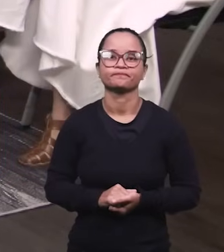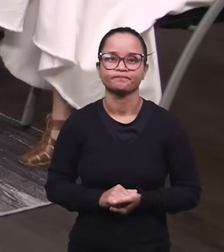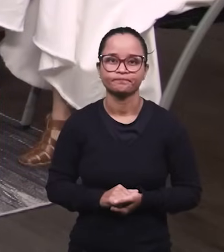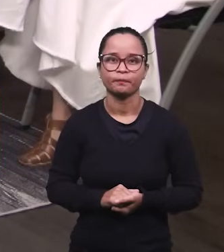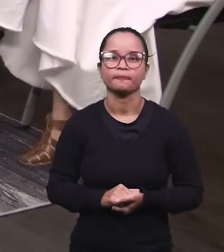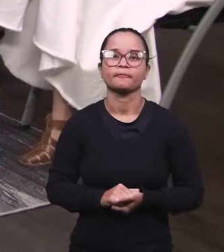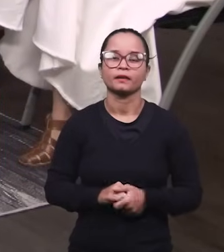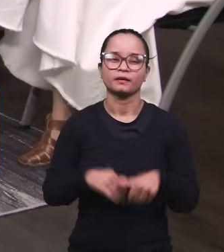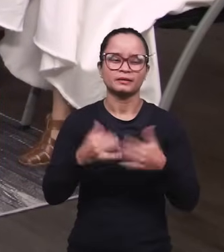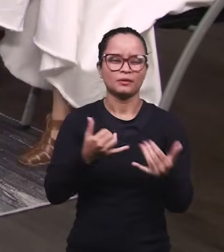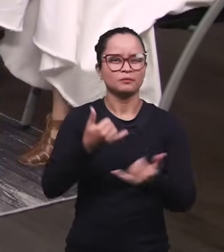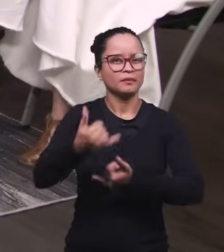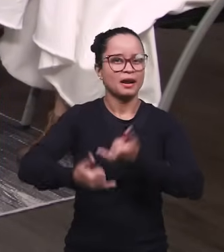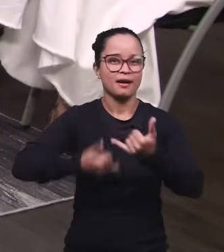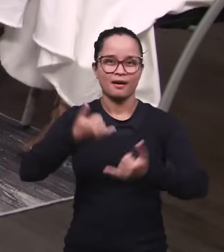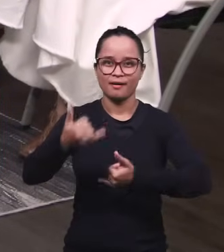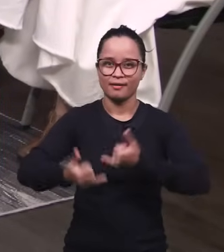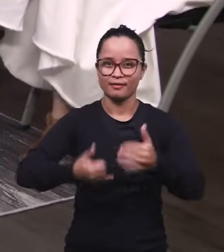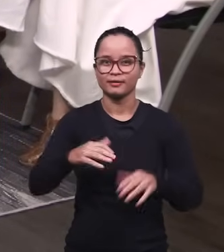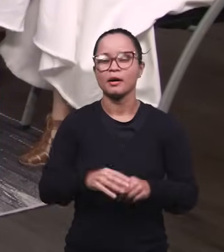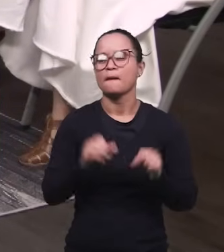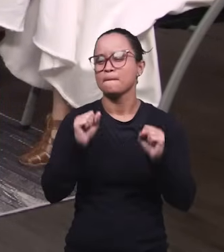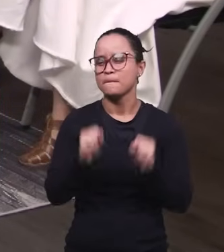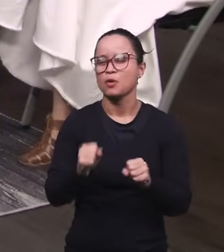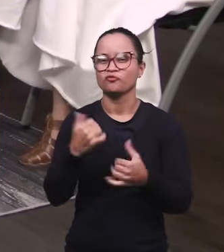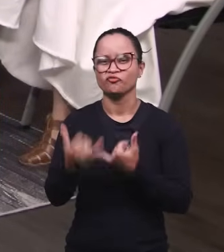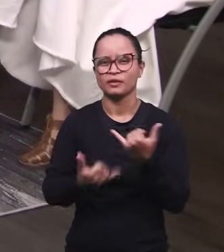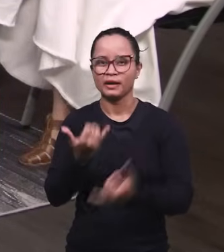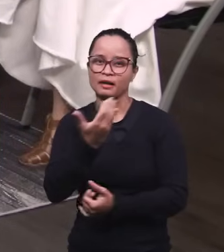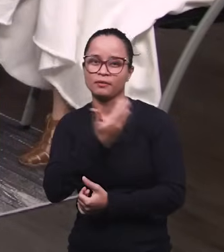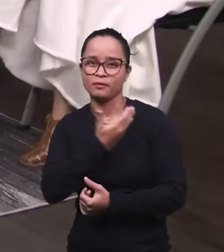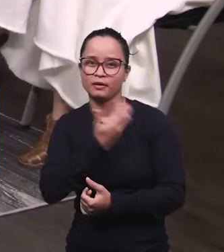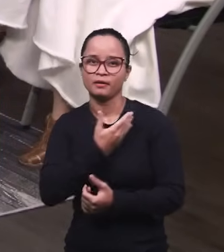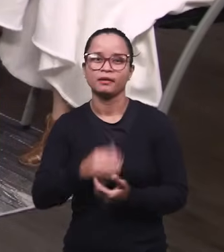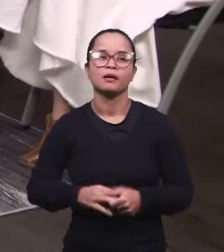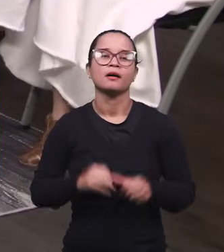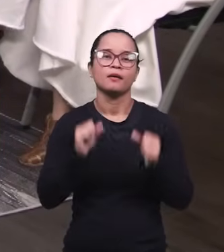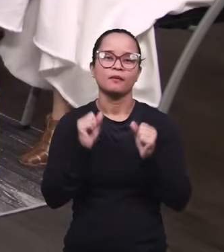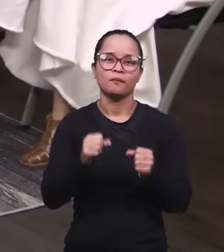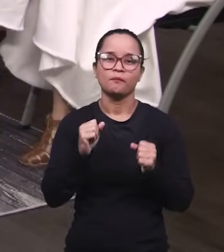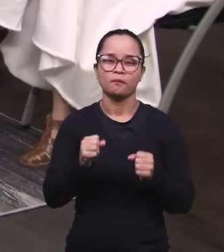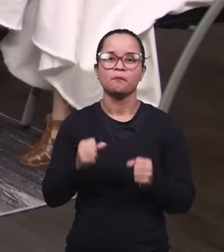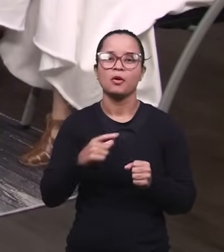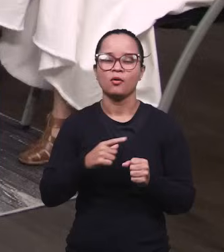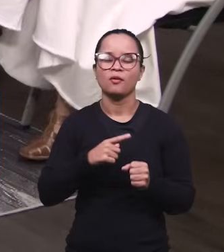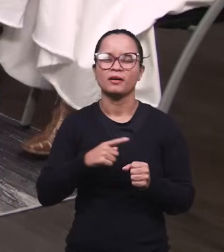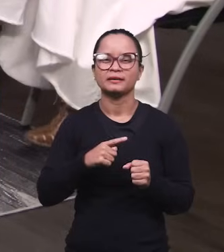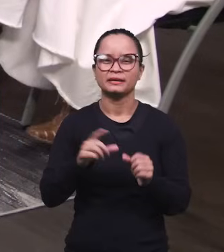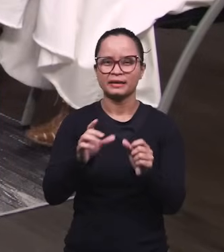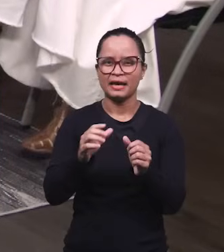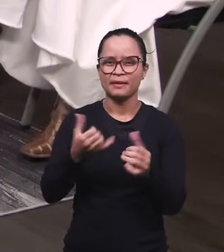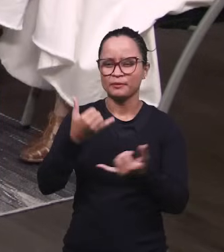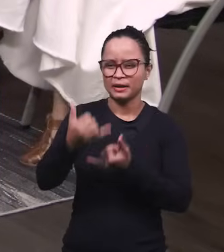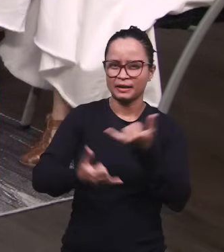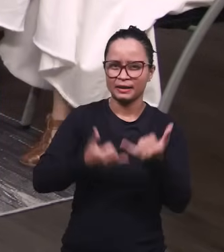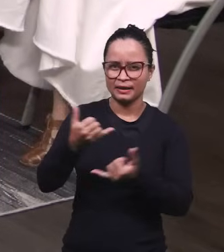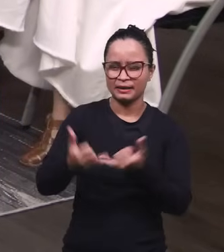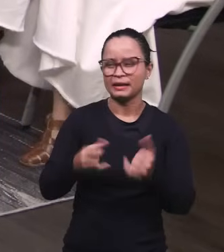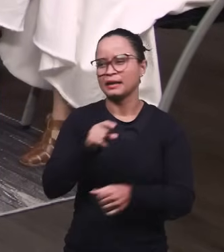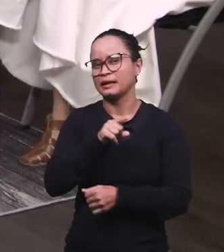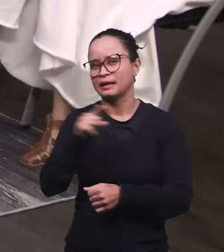né? Não. Brincar, ela pode brincar com os colegas, ela pode montar um quebra-cabeça, ela pode